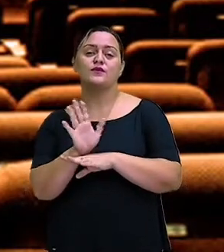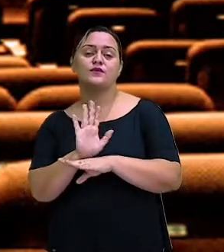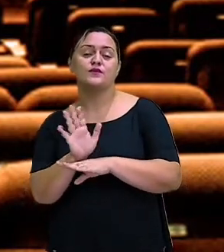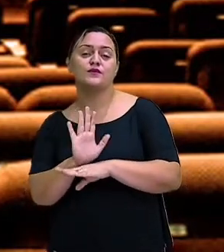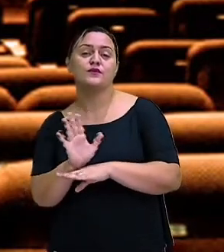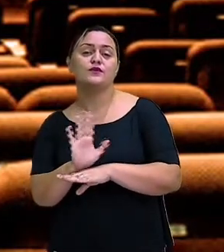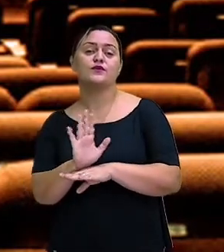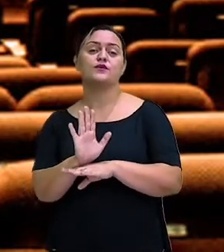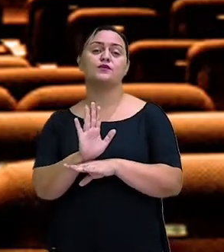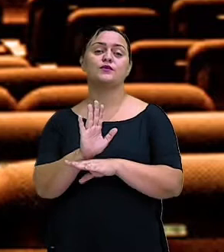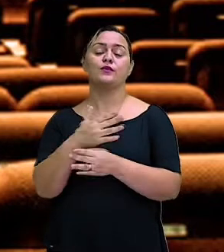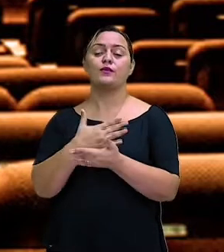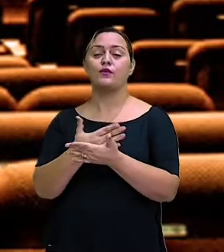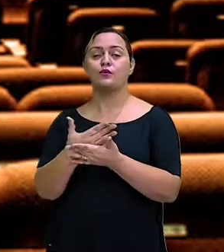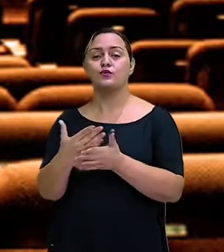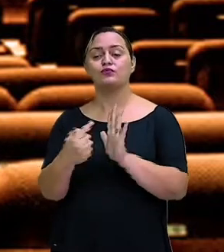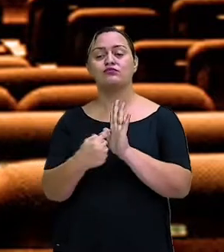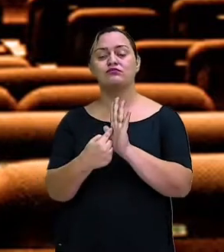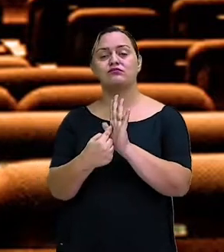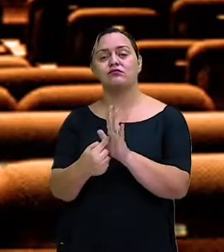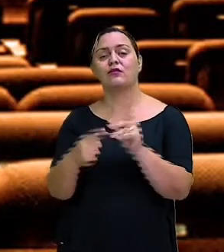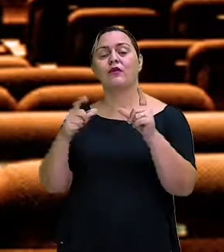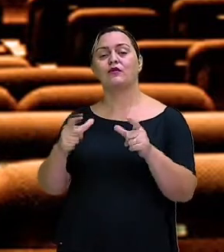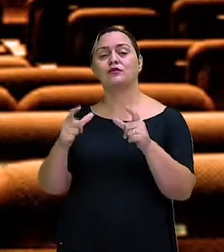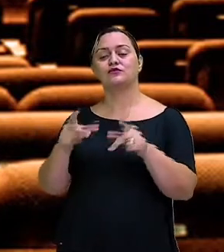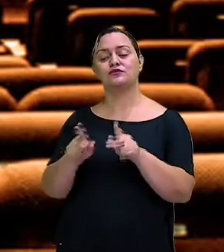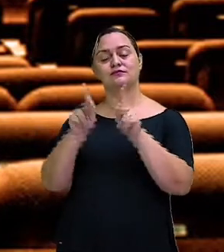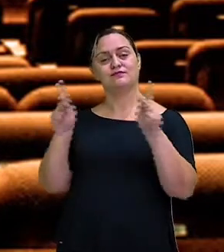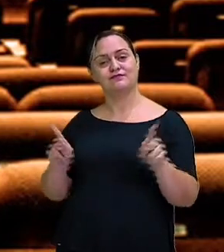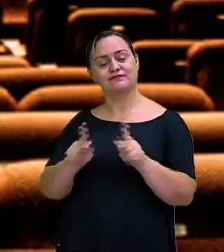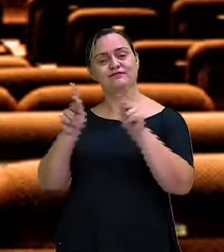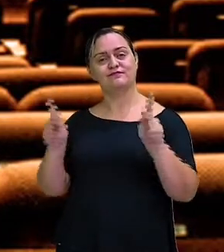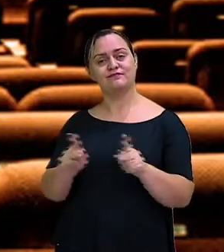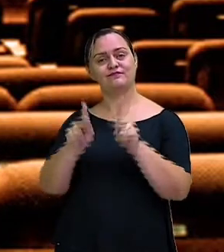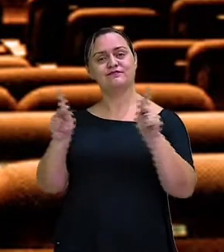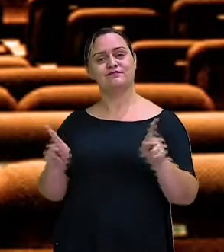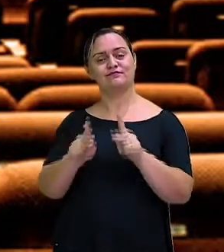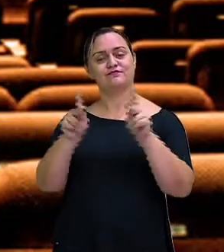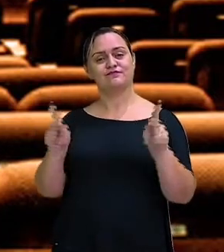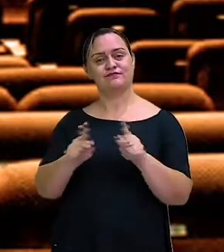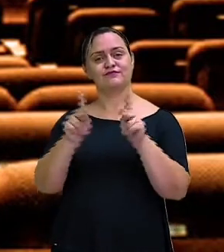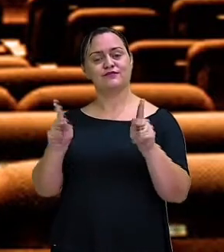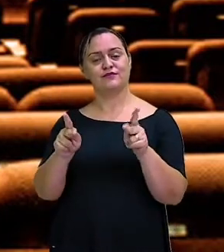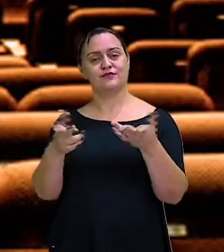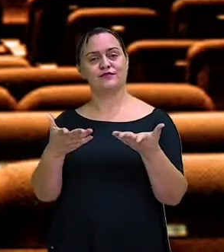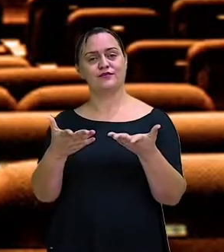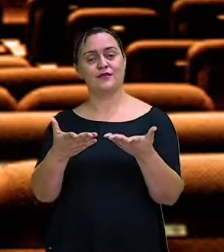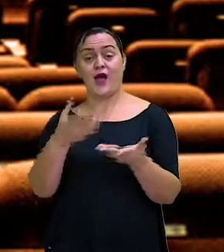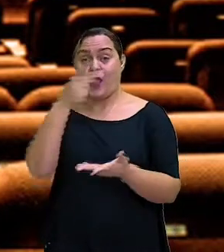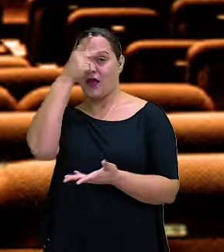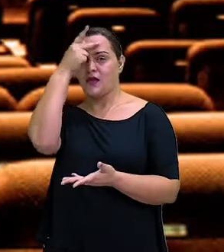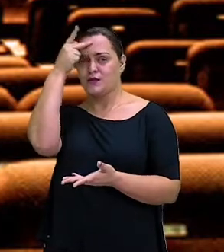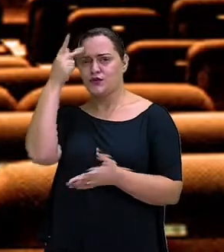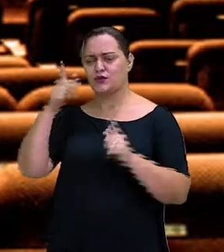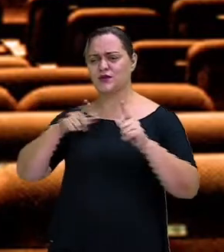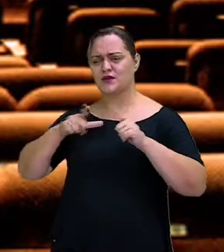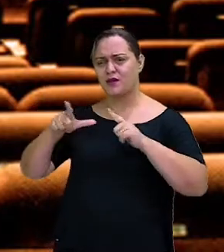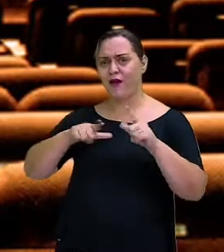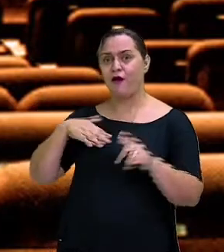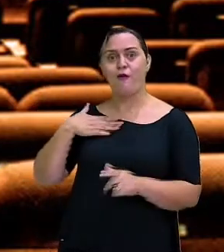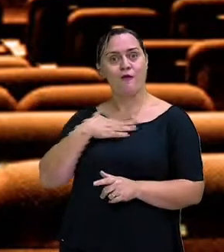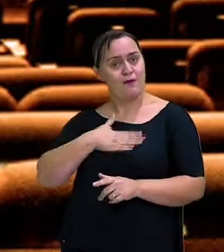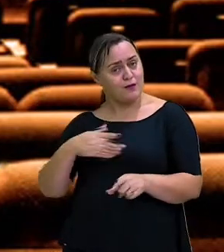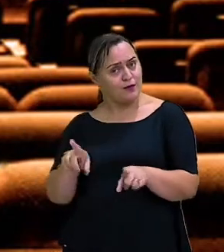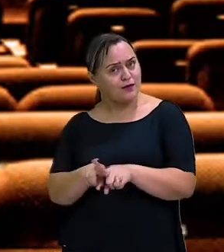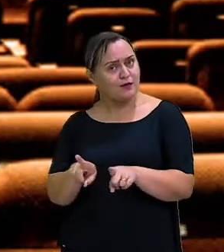grandes shoppings, né? E os produtores, muito mais telas para exibir em seus filmes. Se tem mais